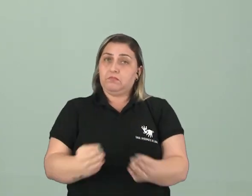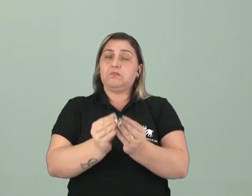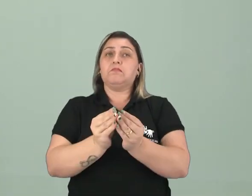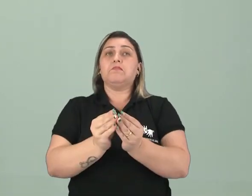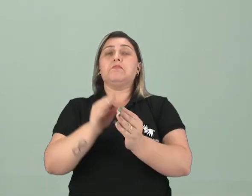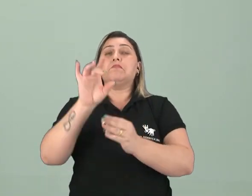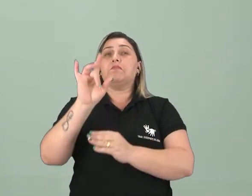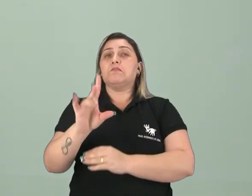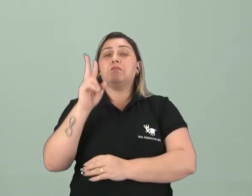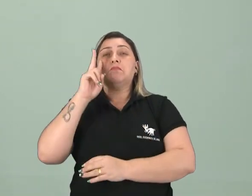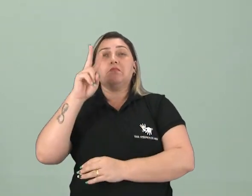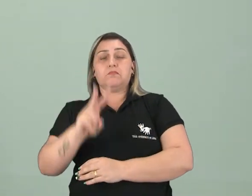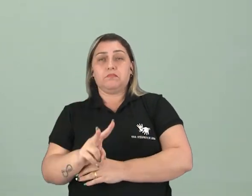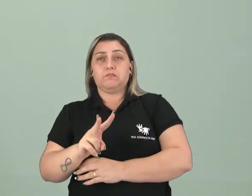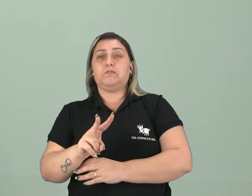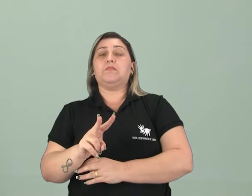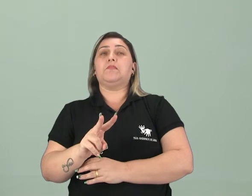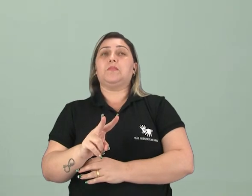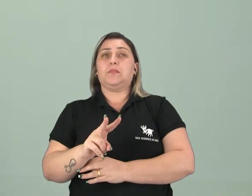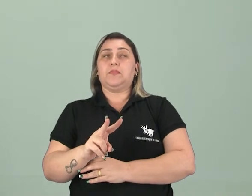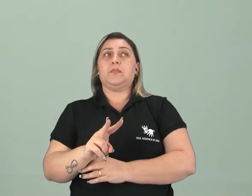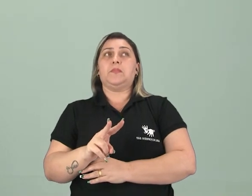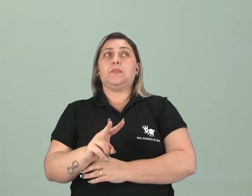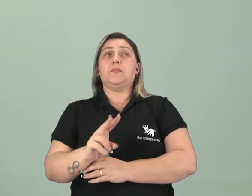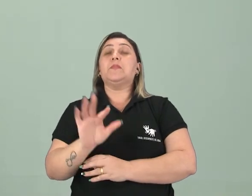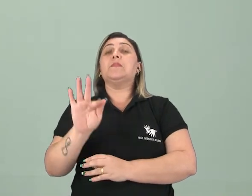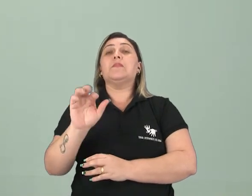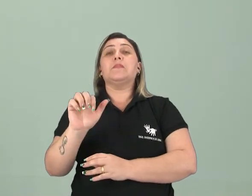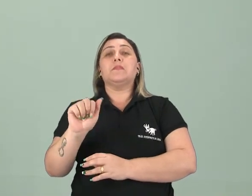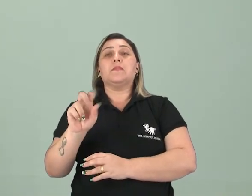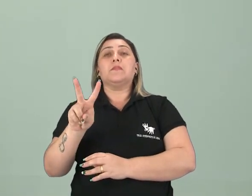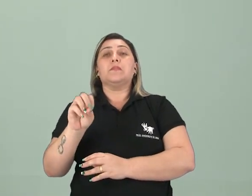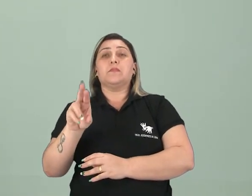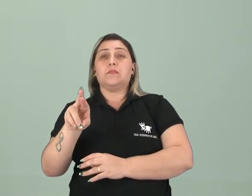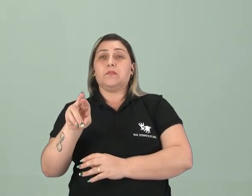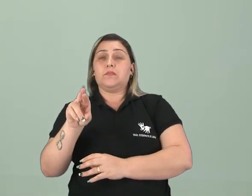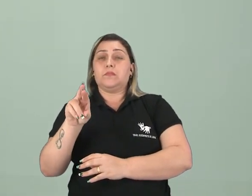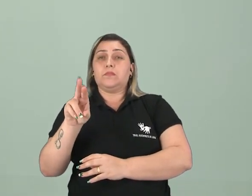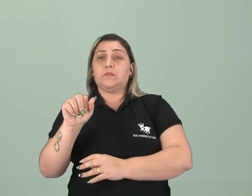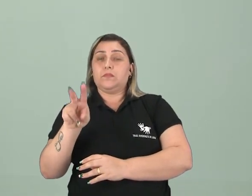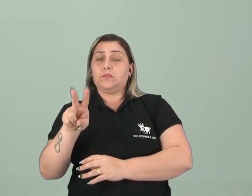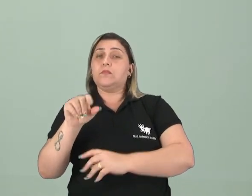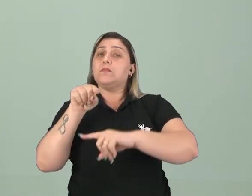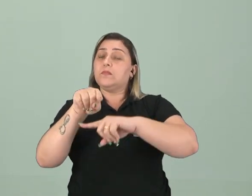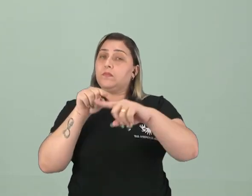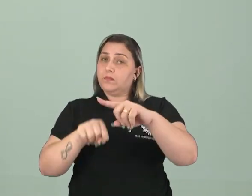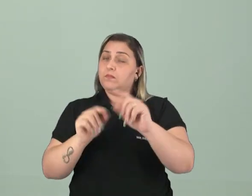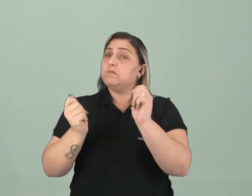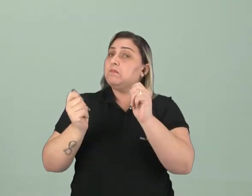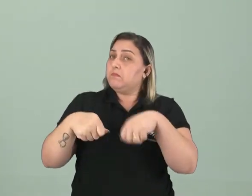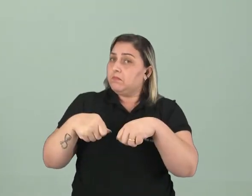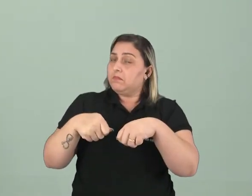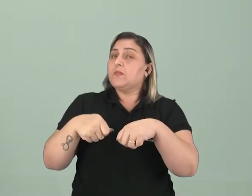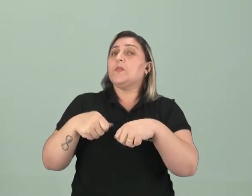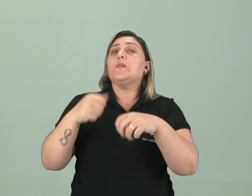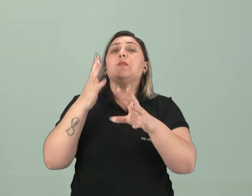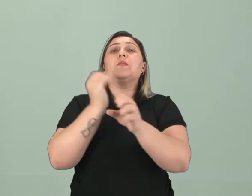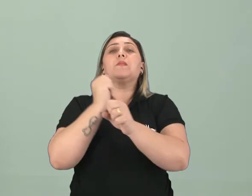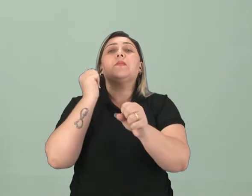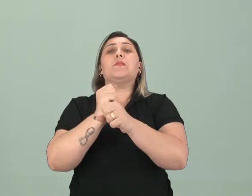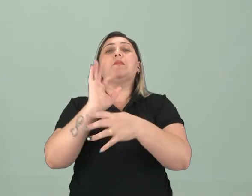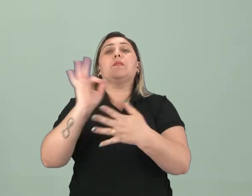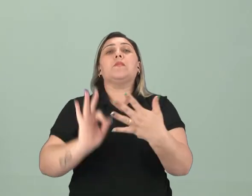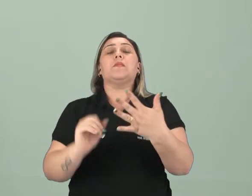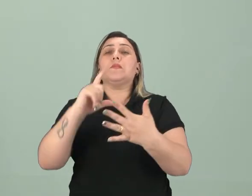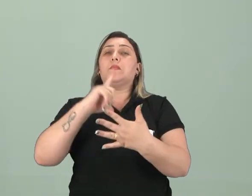né, basta você olhar os casos, no caso favoráveis, né, aquilo que você quer dividido pelos casos possíveis, ou seja, o total de elementos que nós